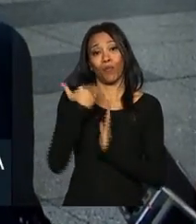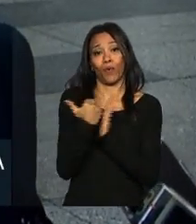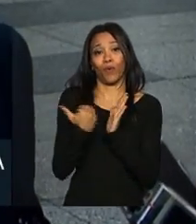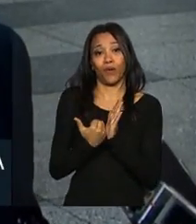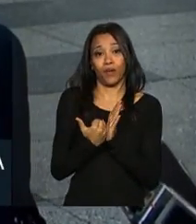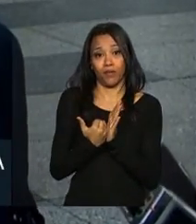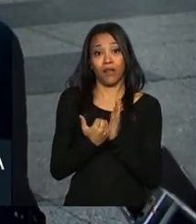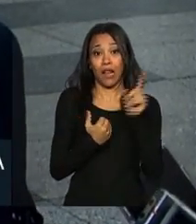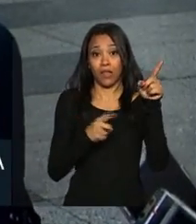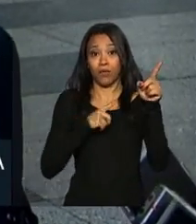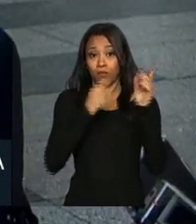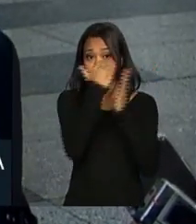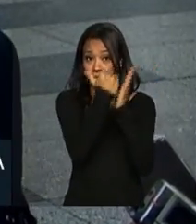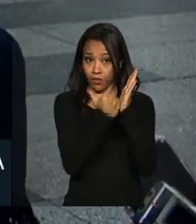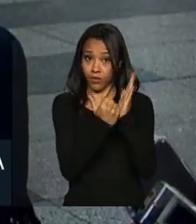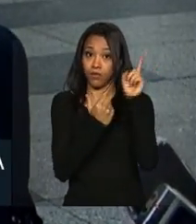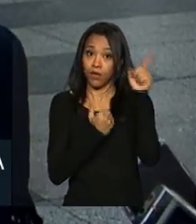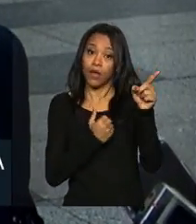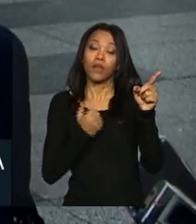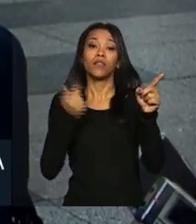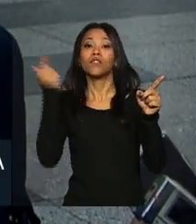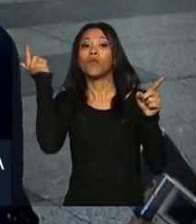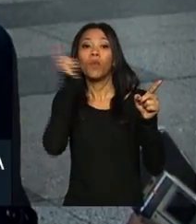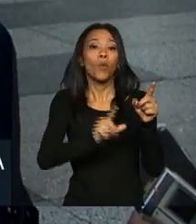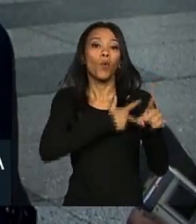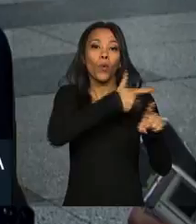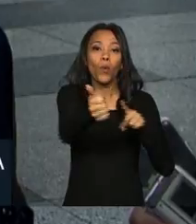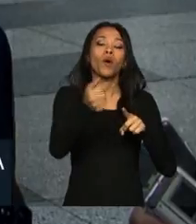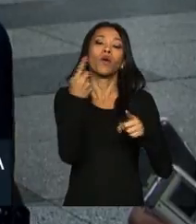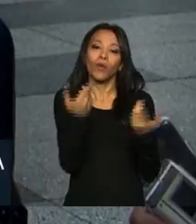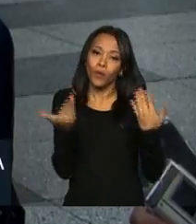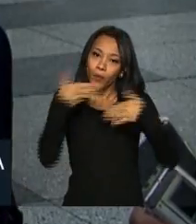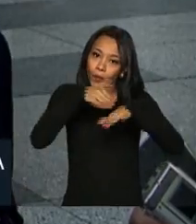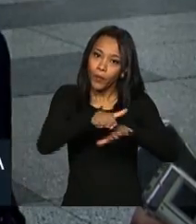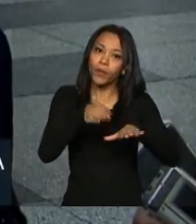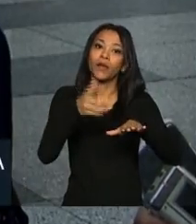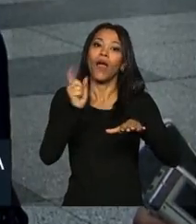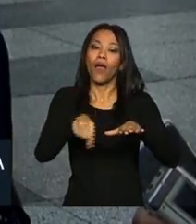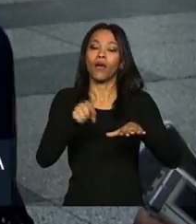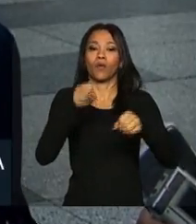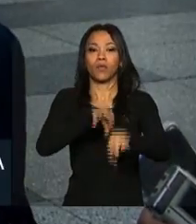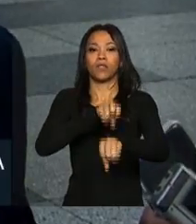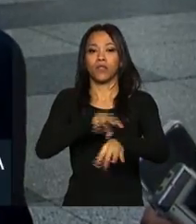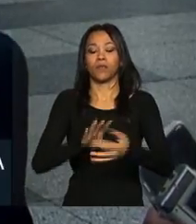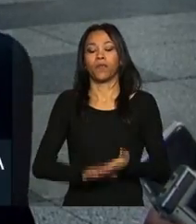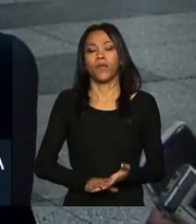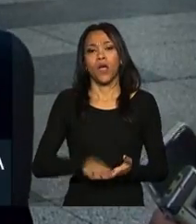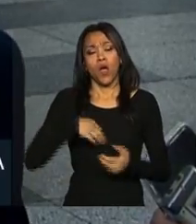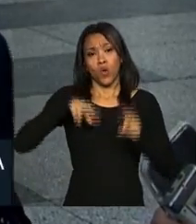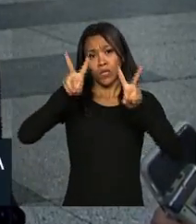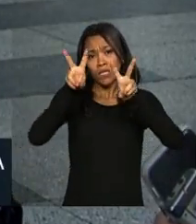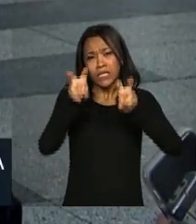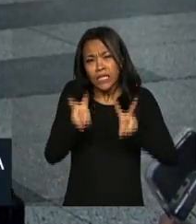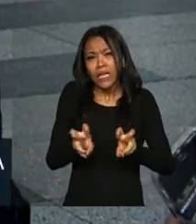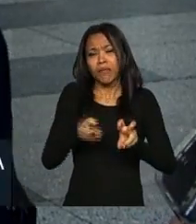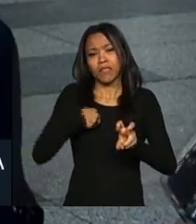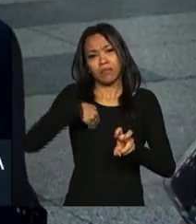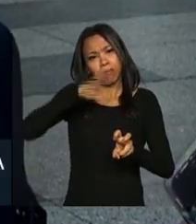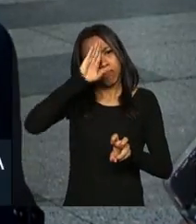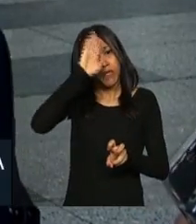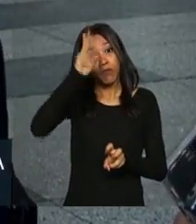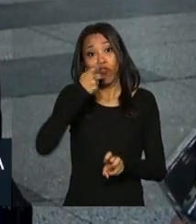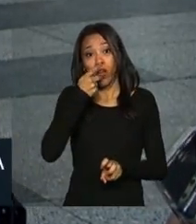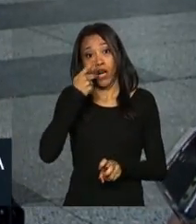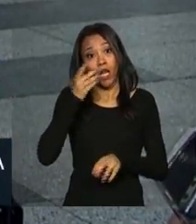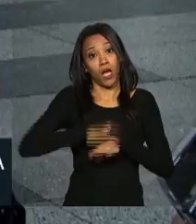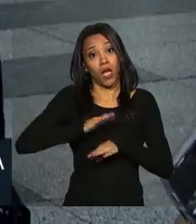nos Estados Unidos. Só pode ser superado pela educação. Os assuntos principais que a gente considera, e estou falando do lado